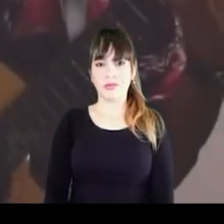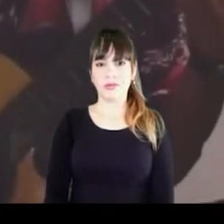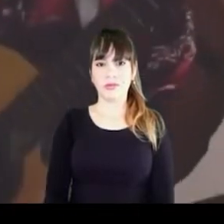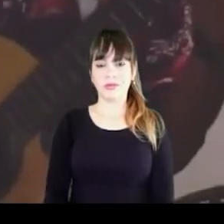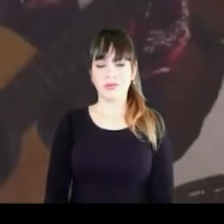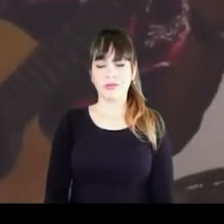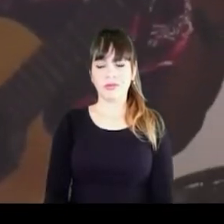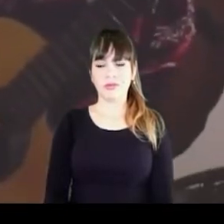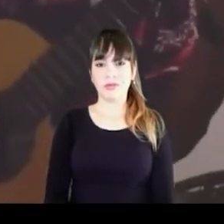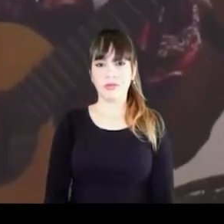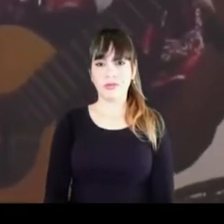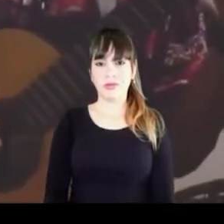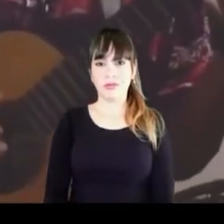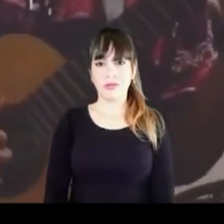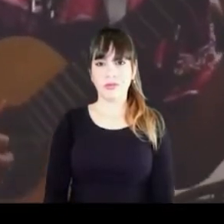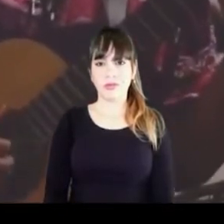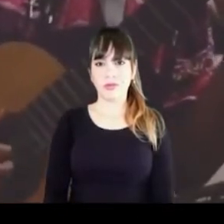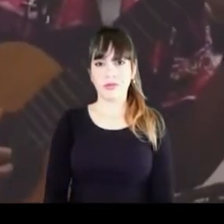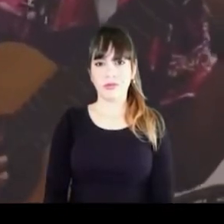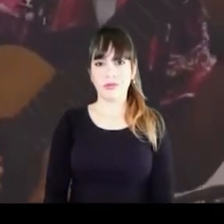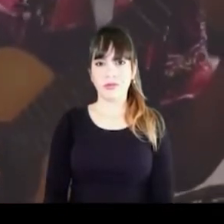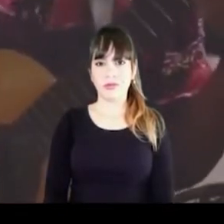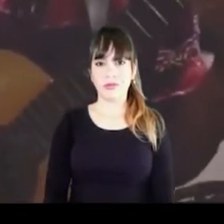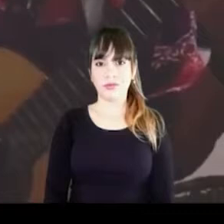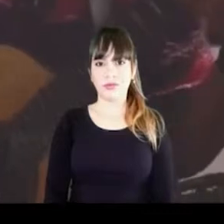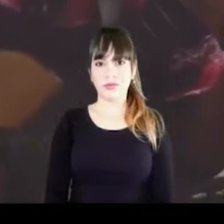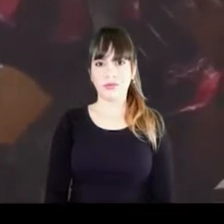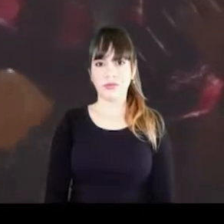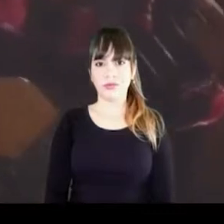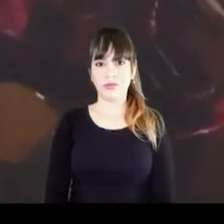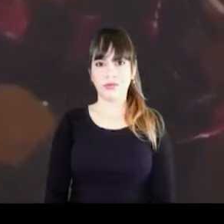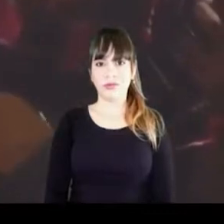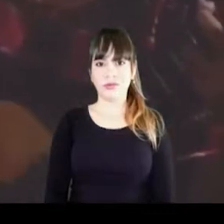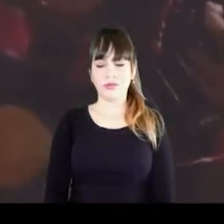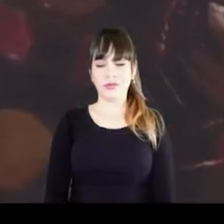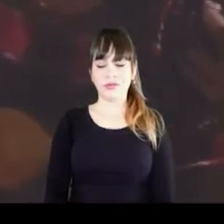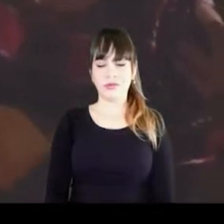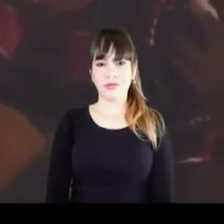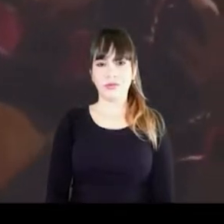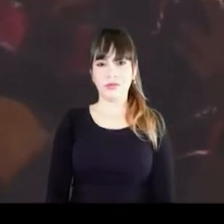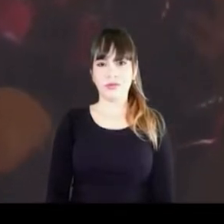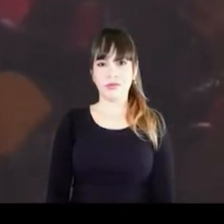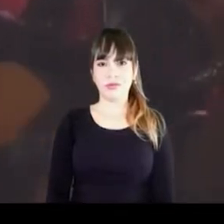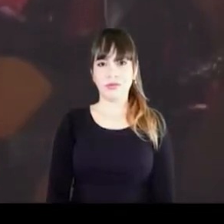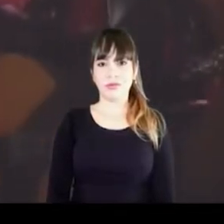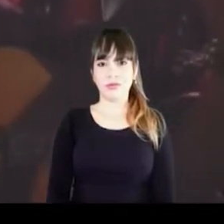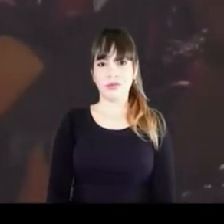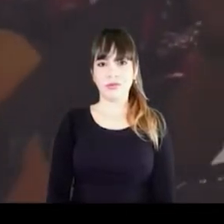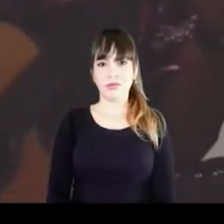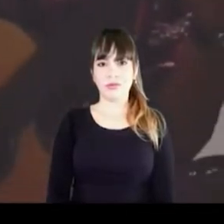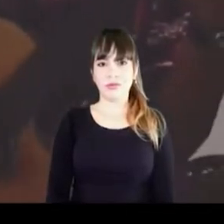Legenda. Trilha do espetáculo Lari Lará, Macunaíma Saravá, 2002.